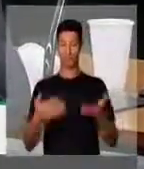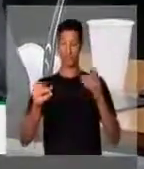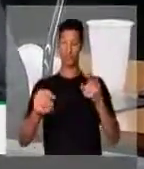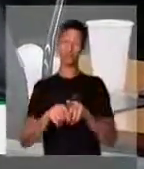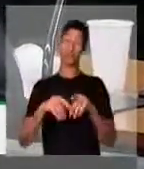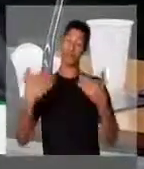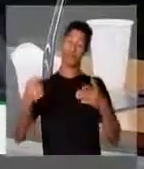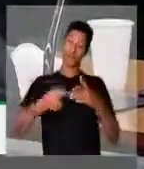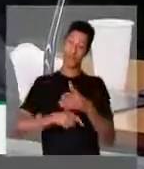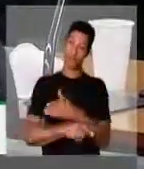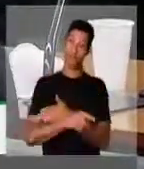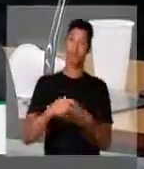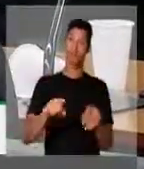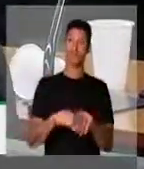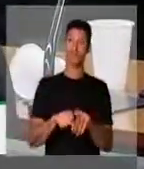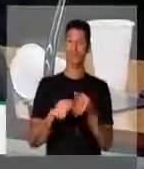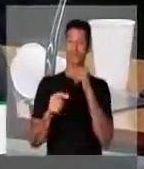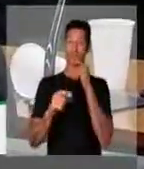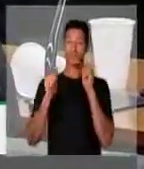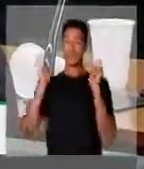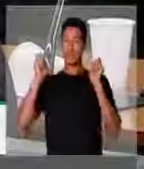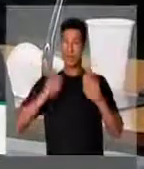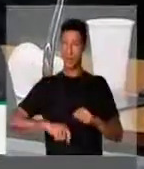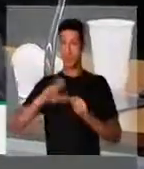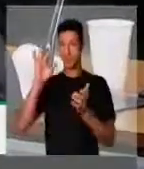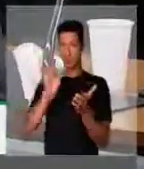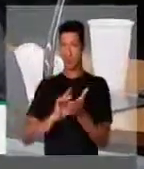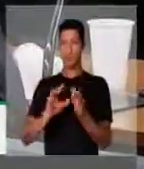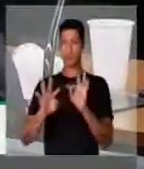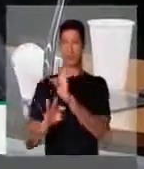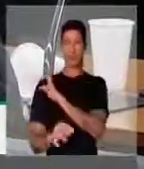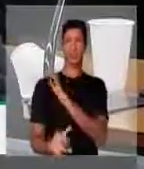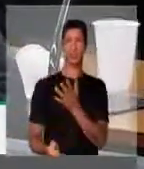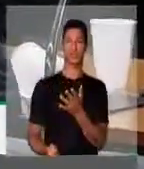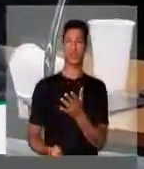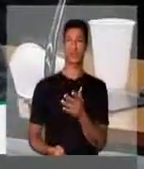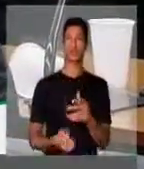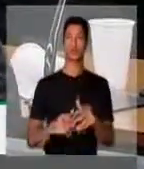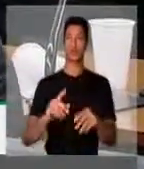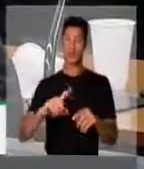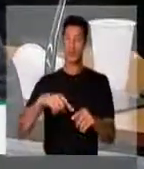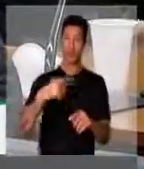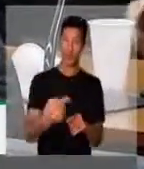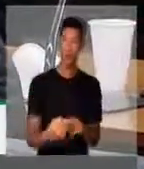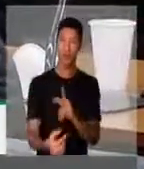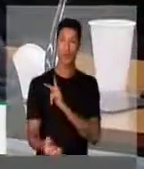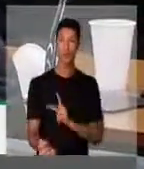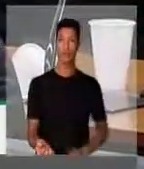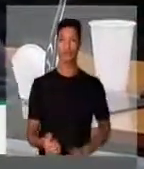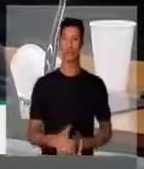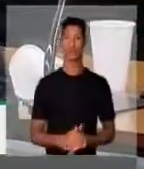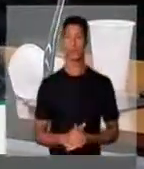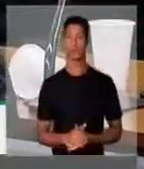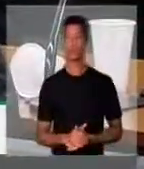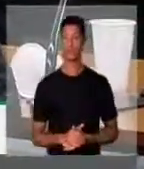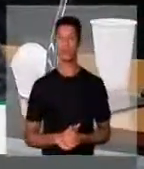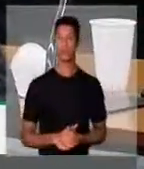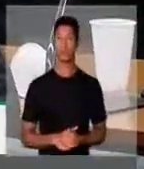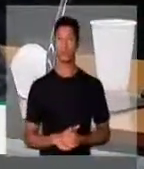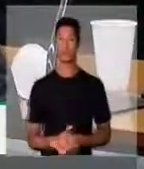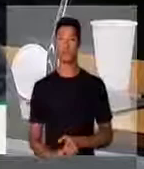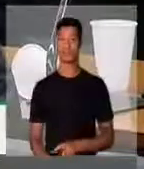e aí aprofundar a condição absolutamente técnica, posteriormente, senhor